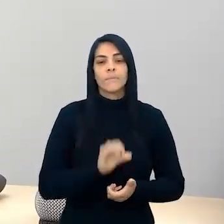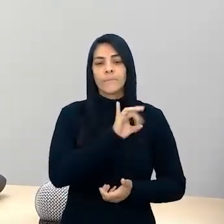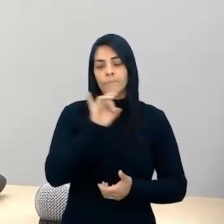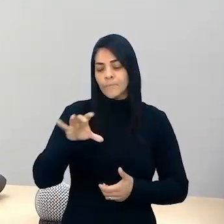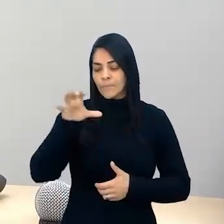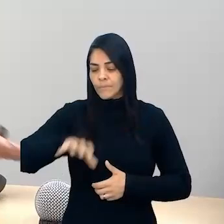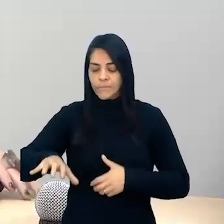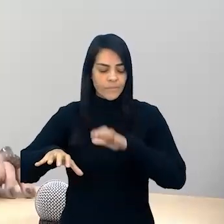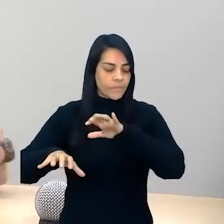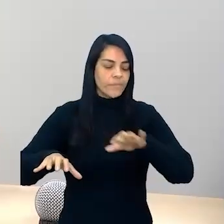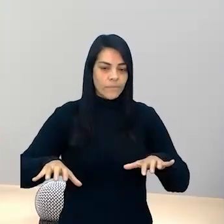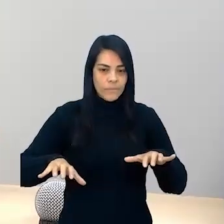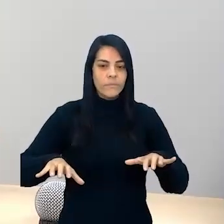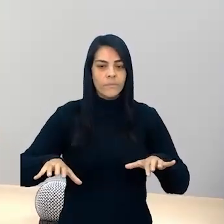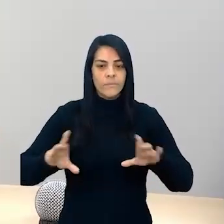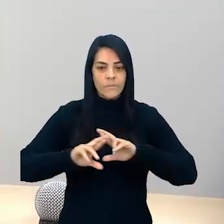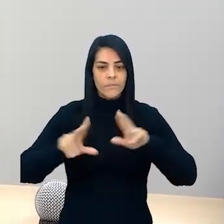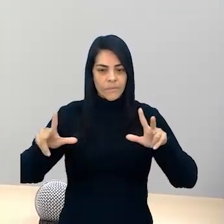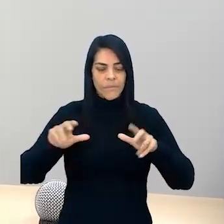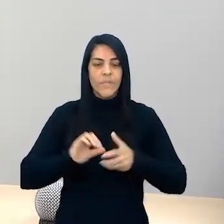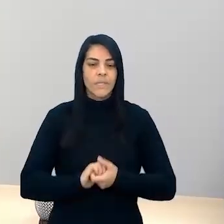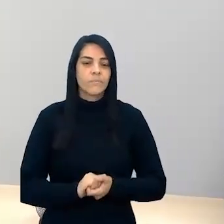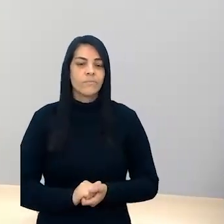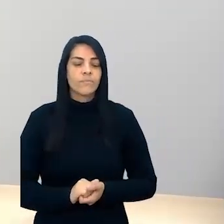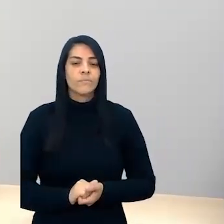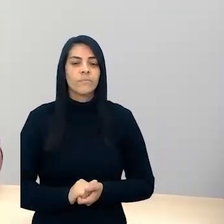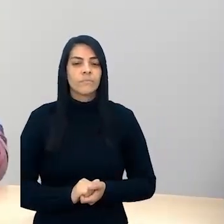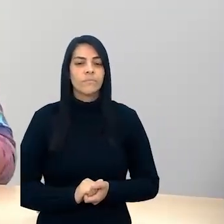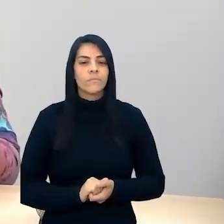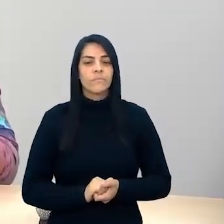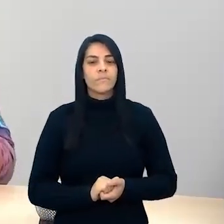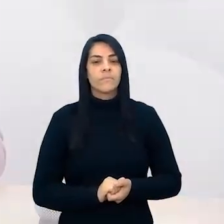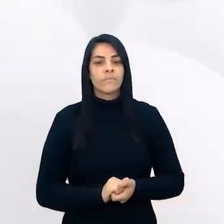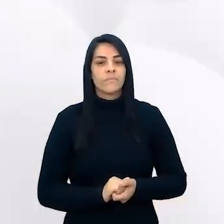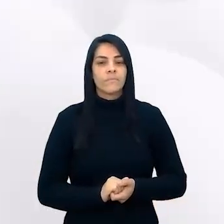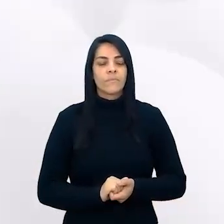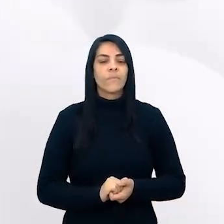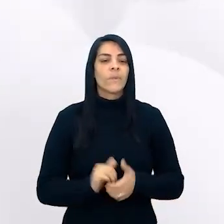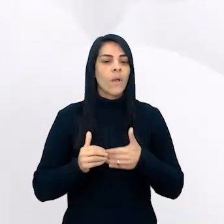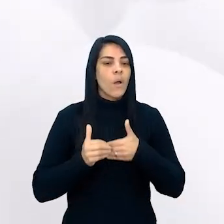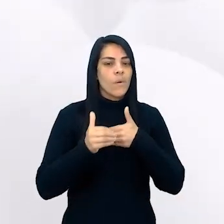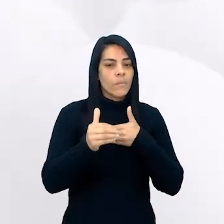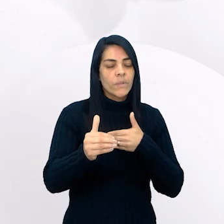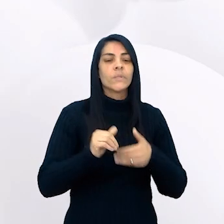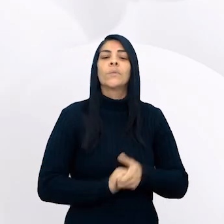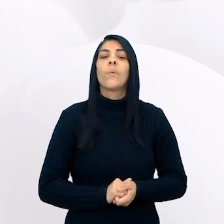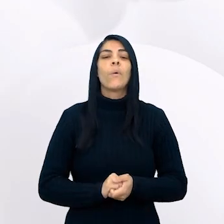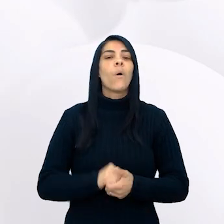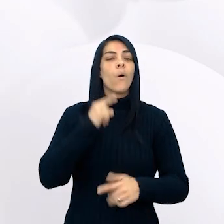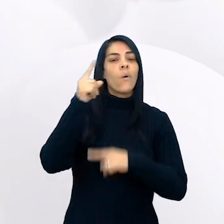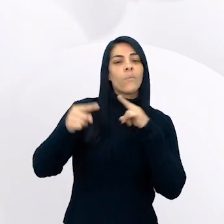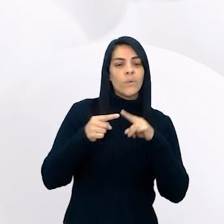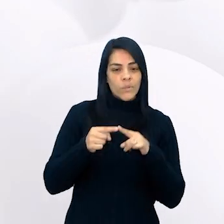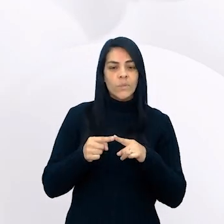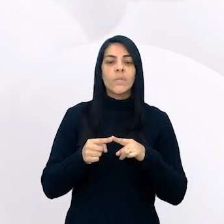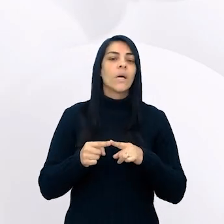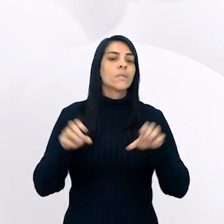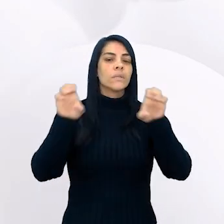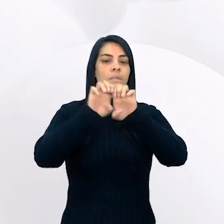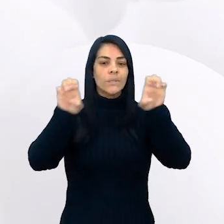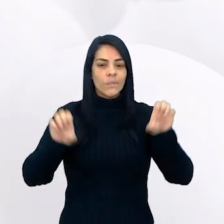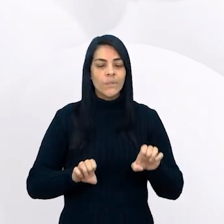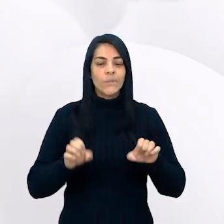função modular aí, ensino médio. Então, tá aí o percurso da pauta, nós vamos fazer o objetivo, a estrutura